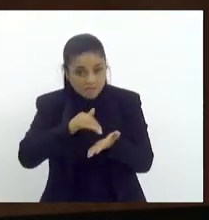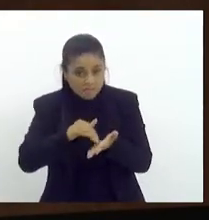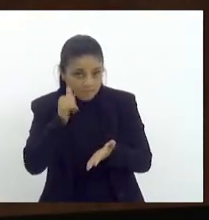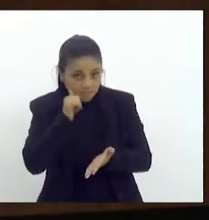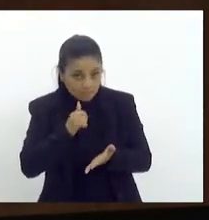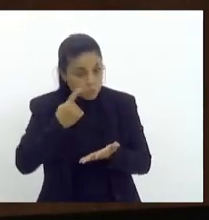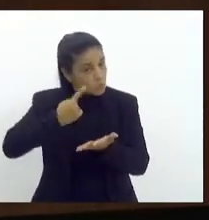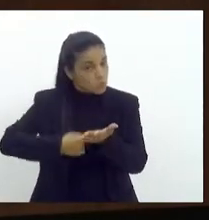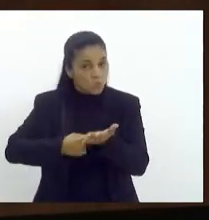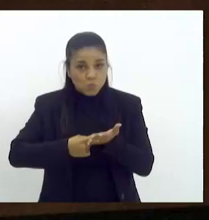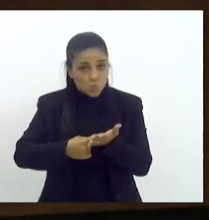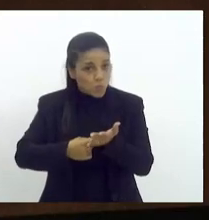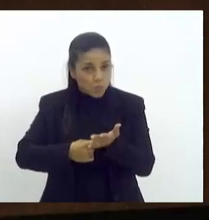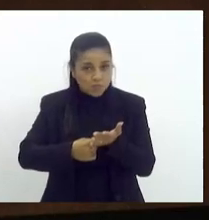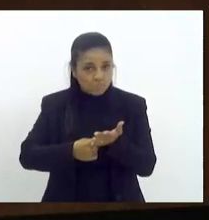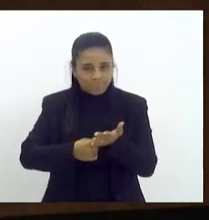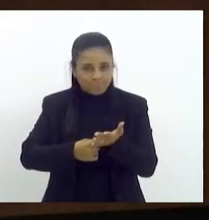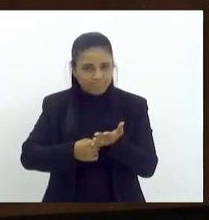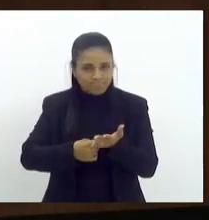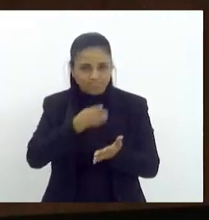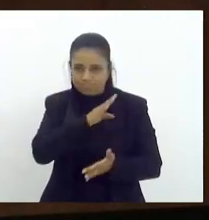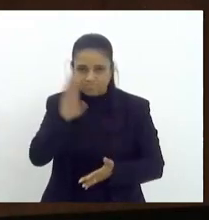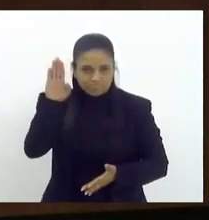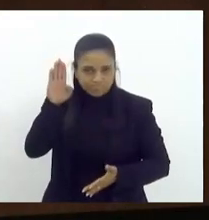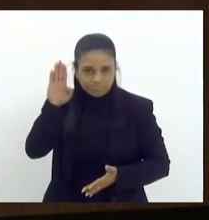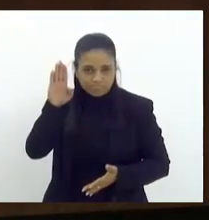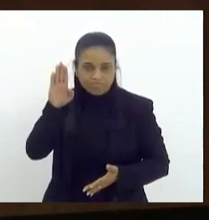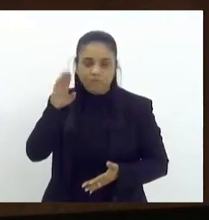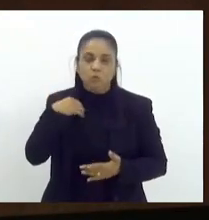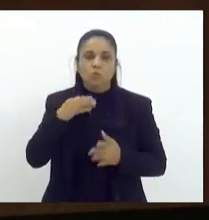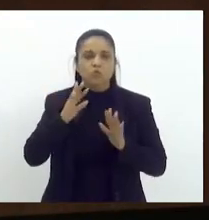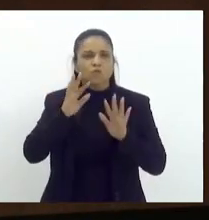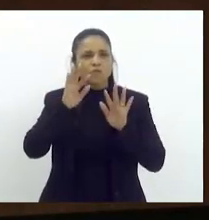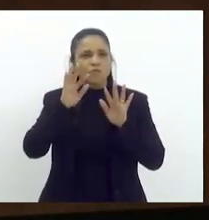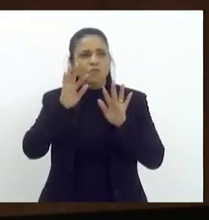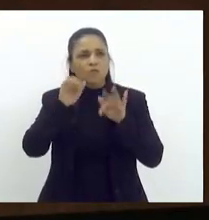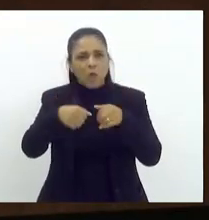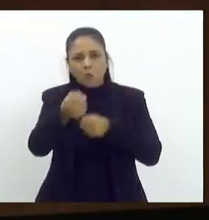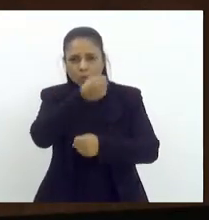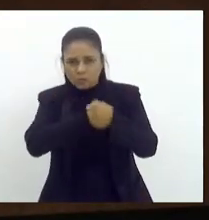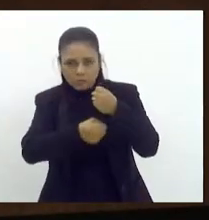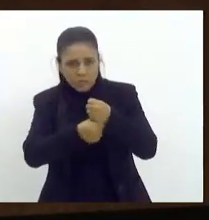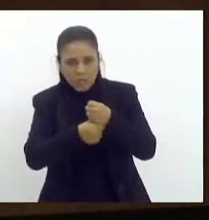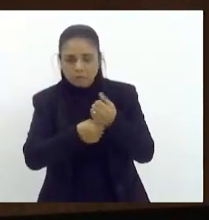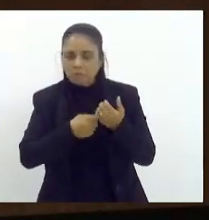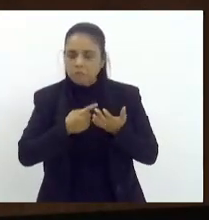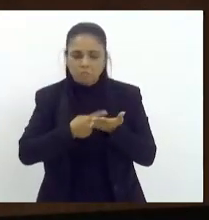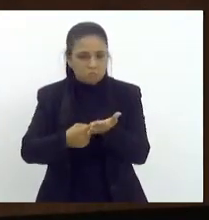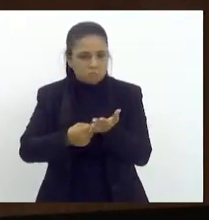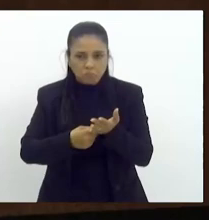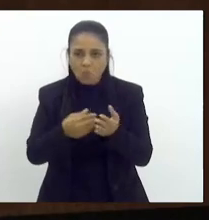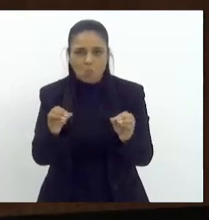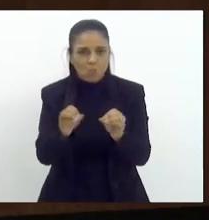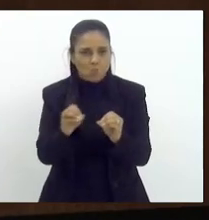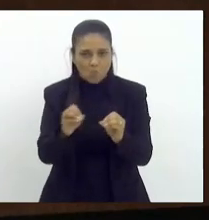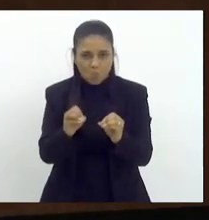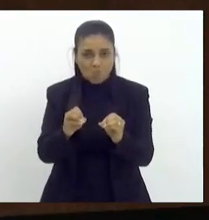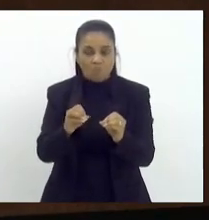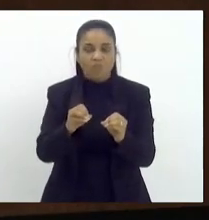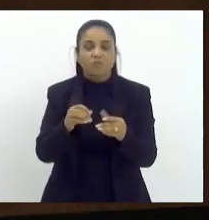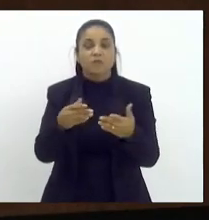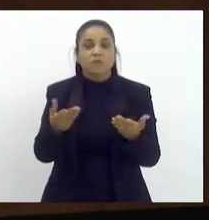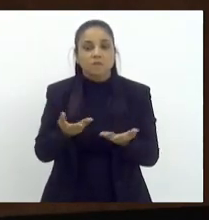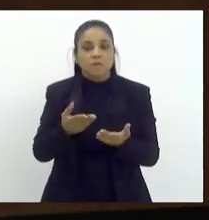cumpre a sua palavra ela não cumpriu a palavra no final do ano ela não cumpriu a palavra que se